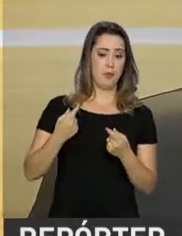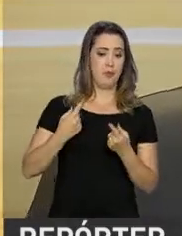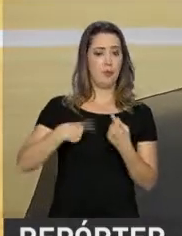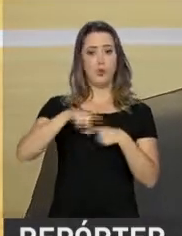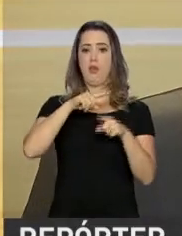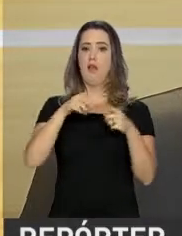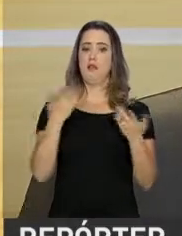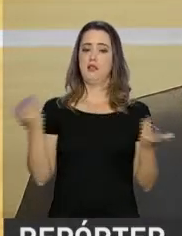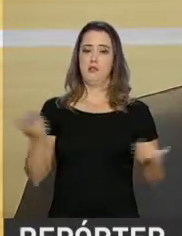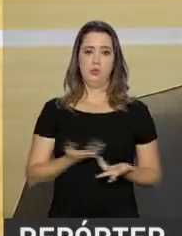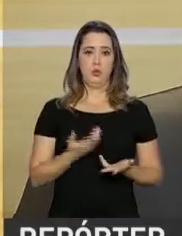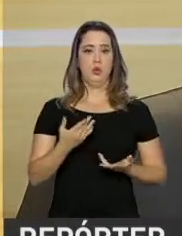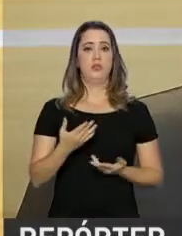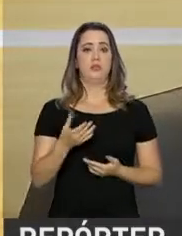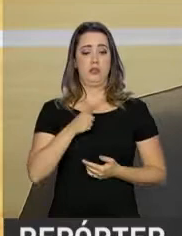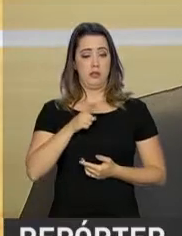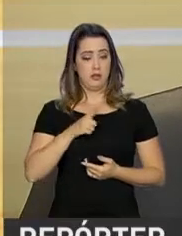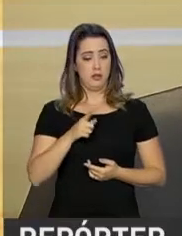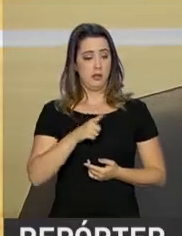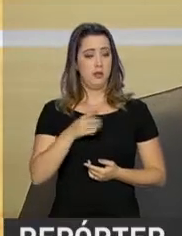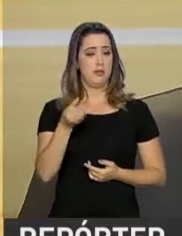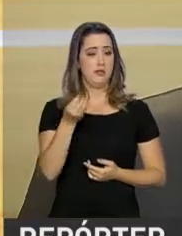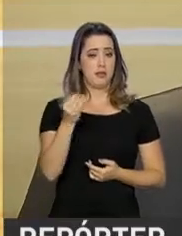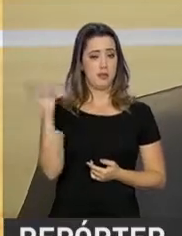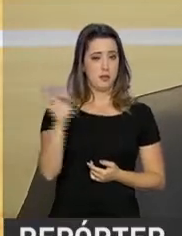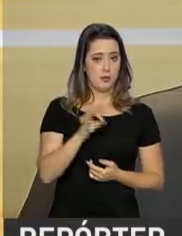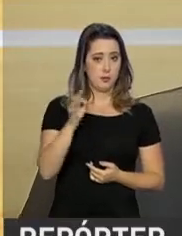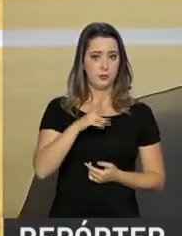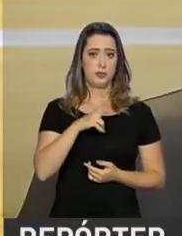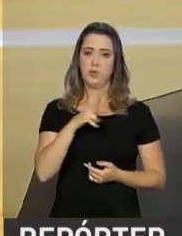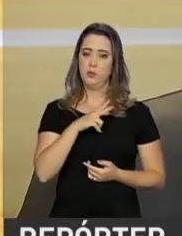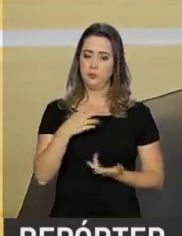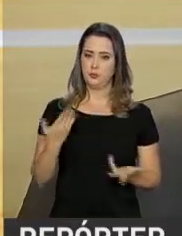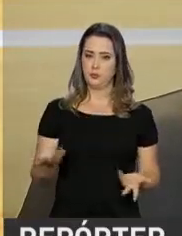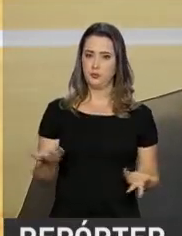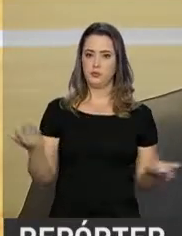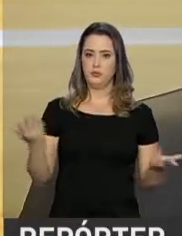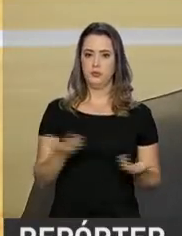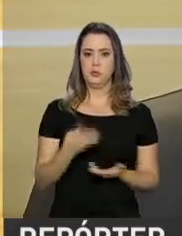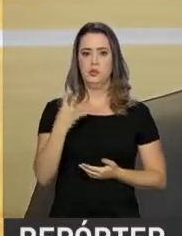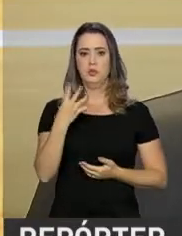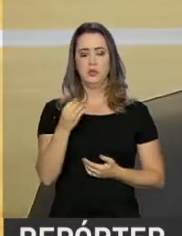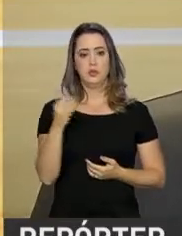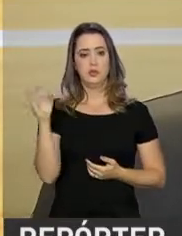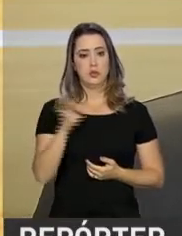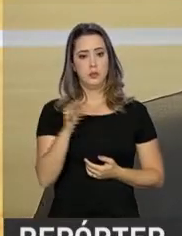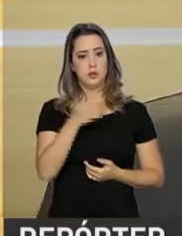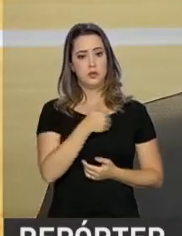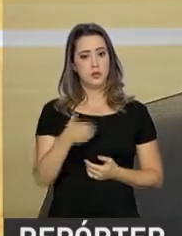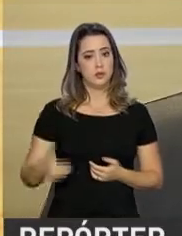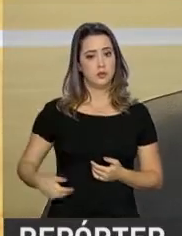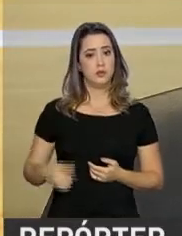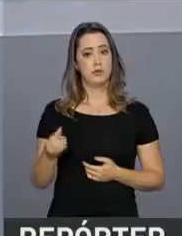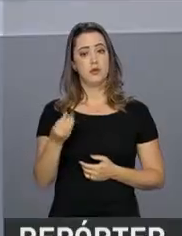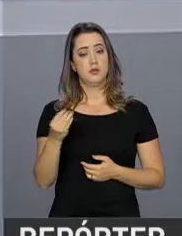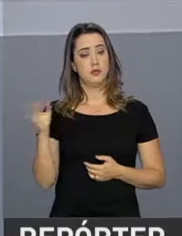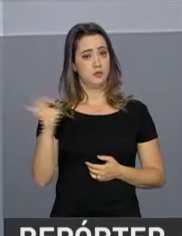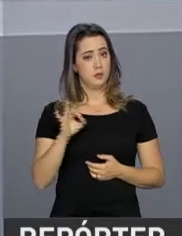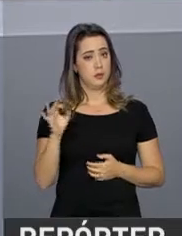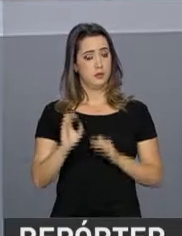embrapii já inverteu isso nos projetos que ela financia 40% nós e 60% das empresas